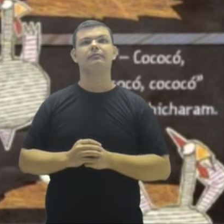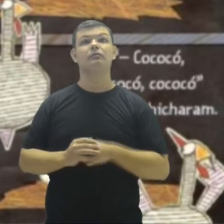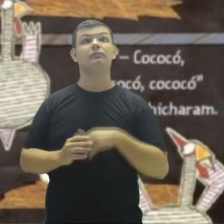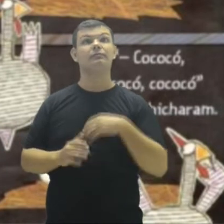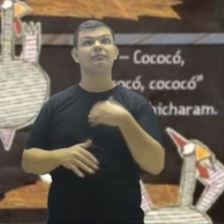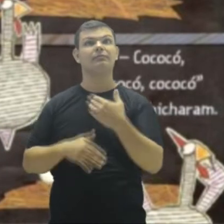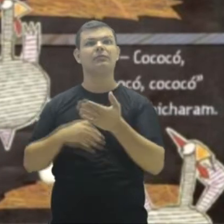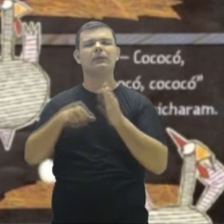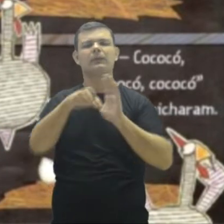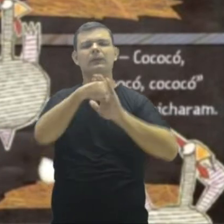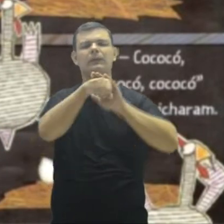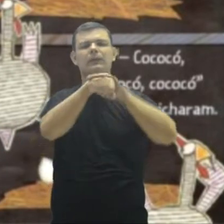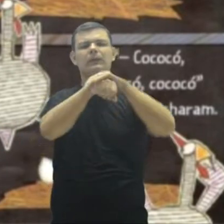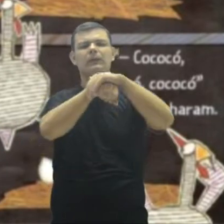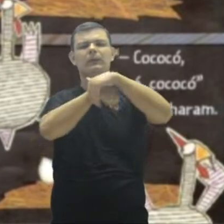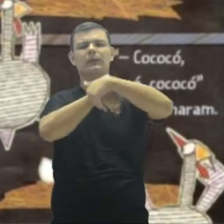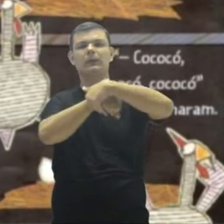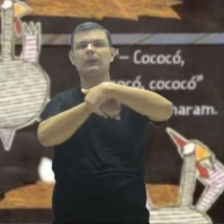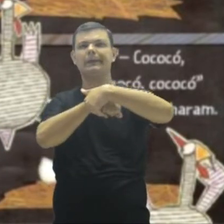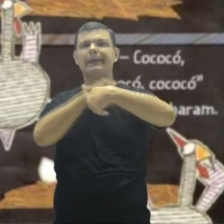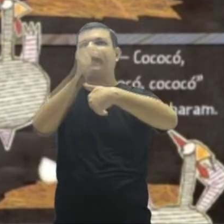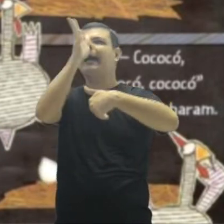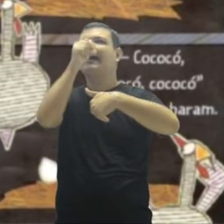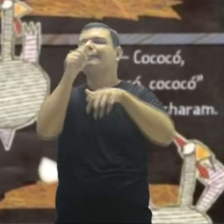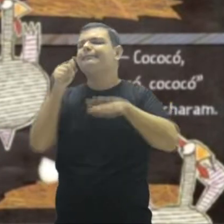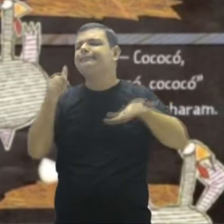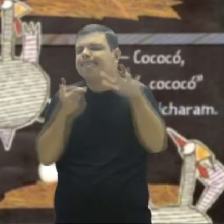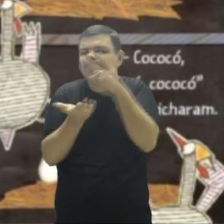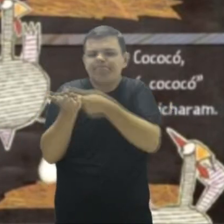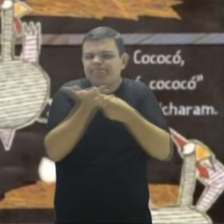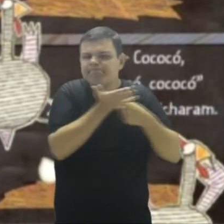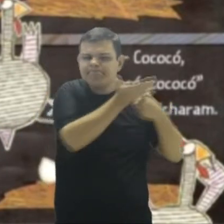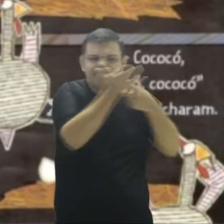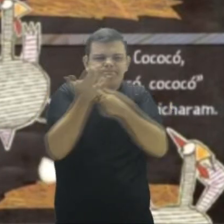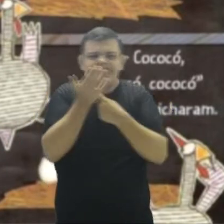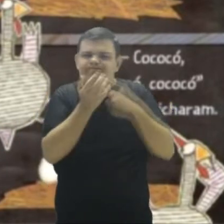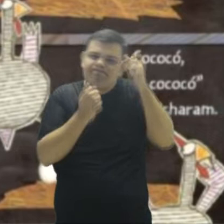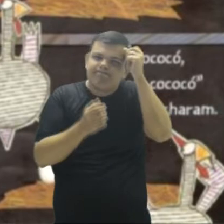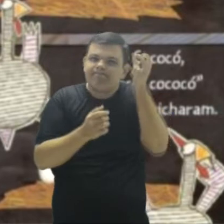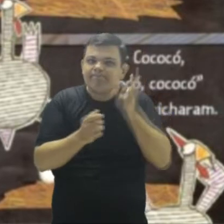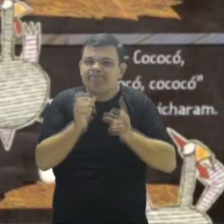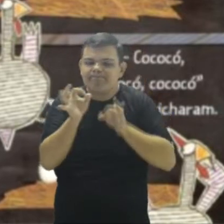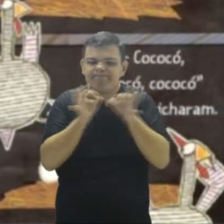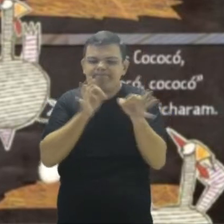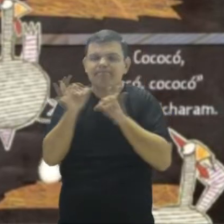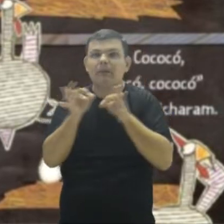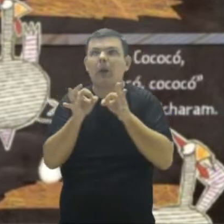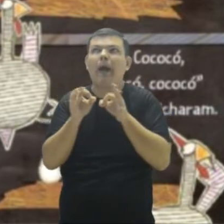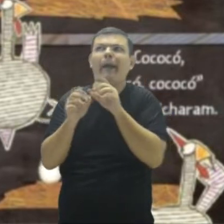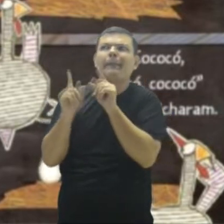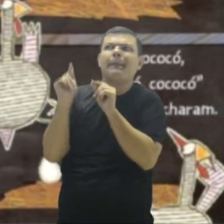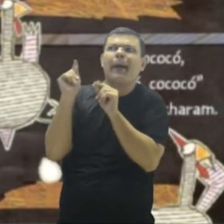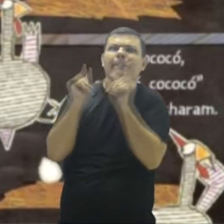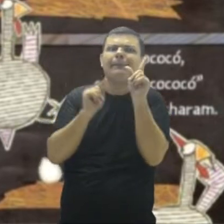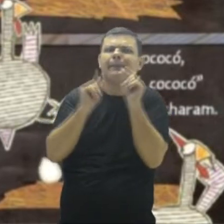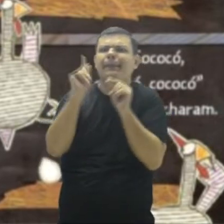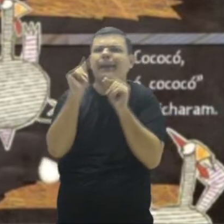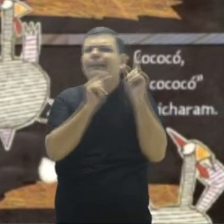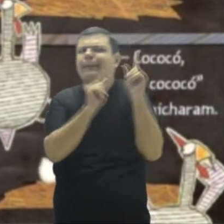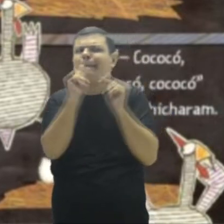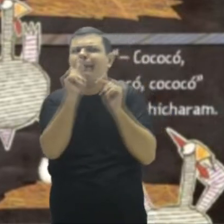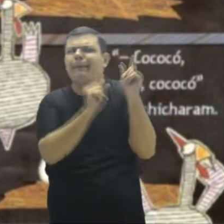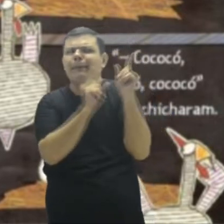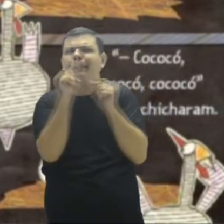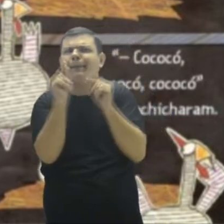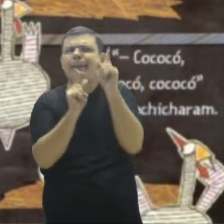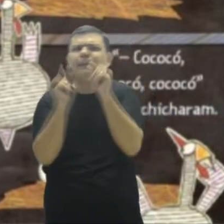Naquela noite, as galinhas arquitetaram um plano muito esperto. Cocô, cocô, cocô,